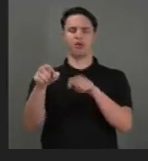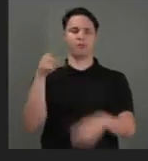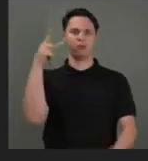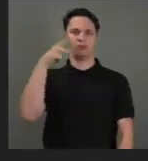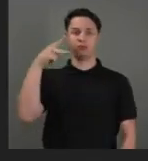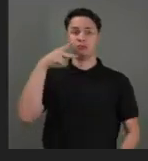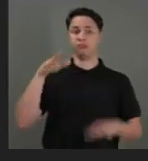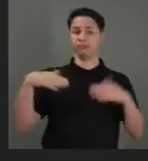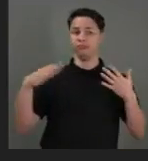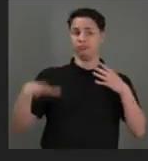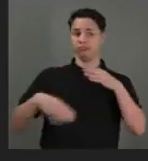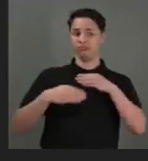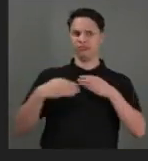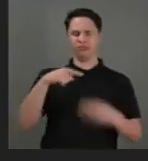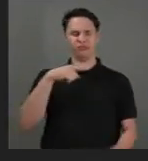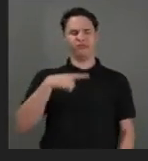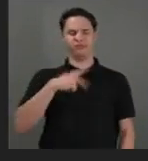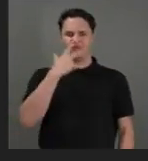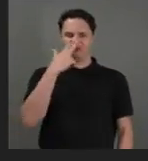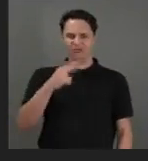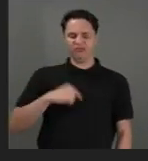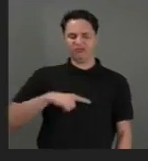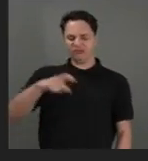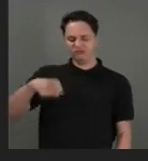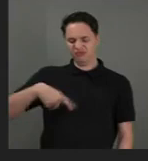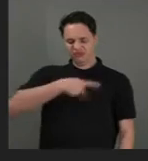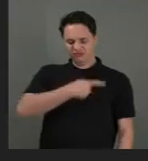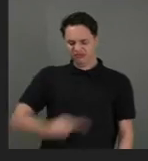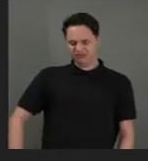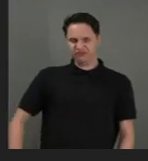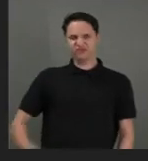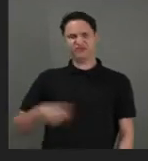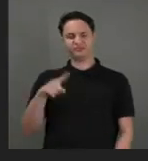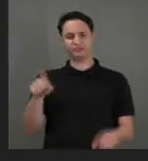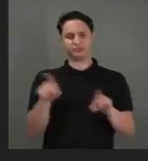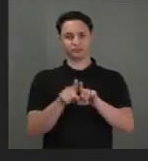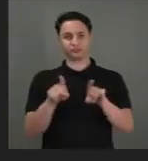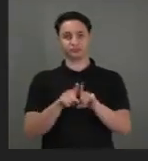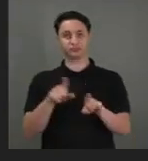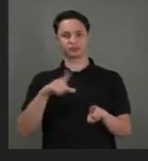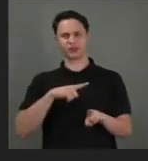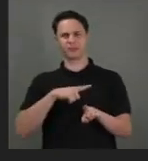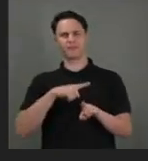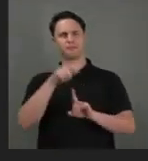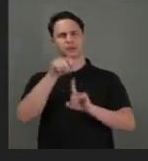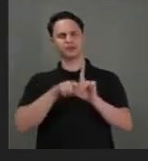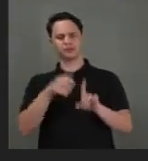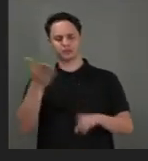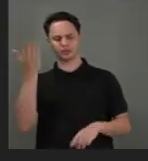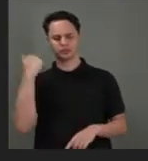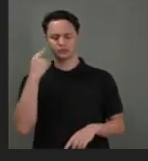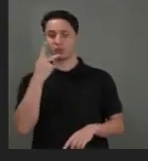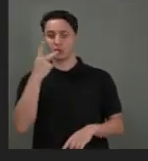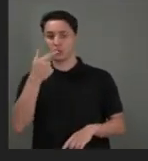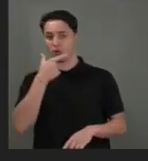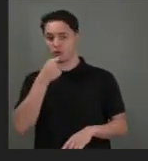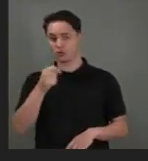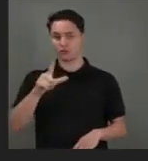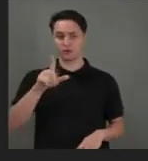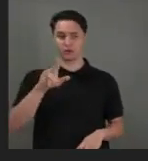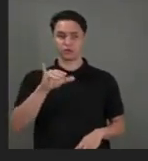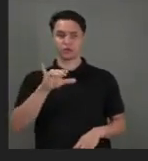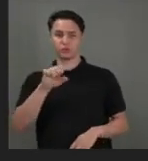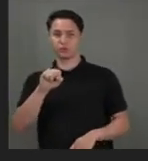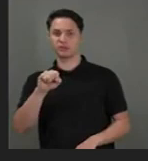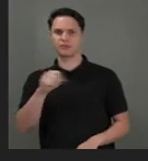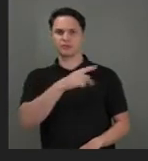ele parece aí, até o ex-presidente da França disse agora, no mês passado, que o Luiz Roberto Barroso parecia